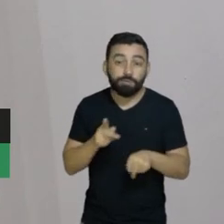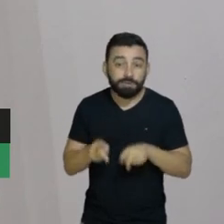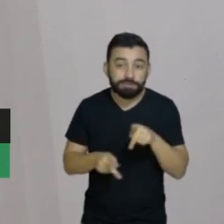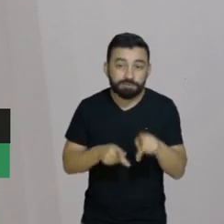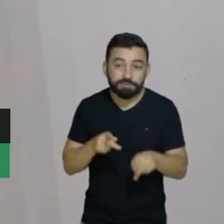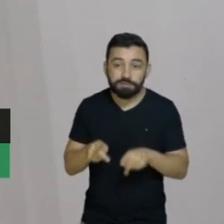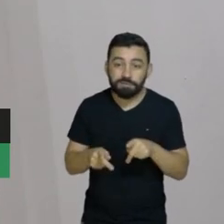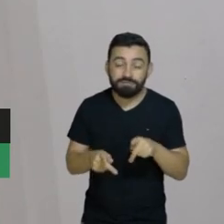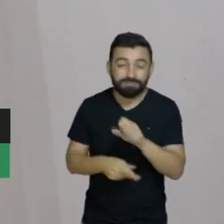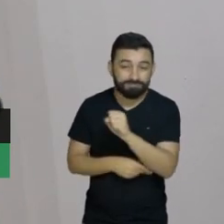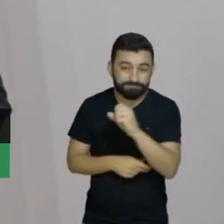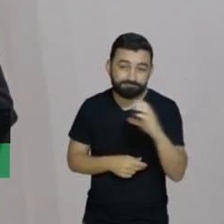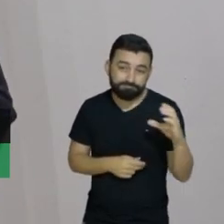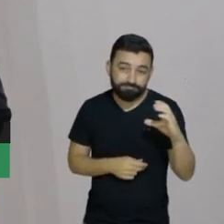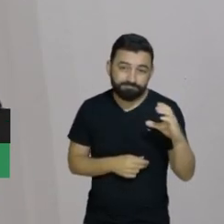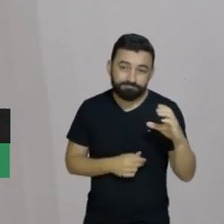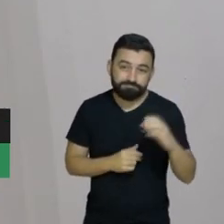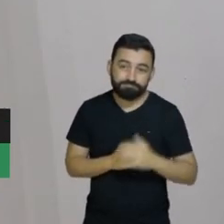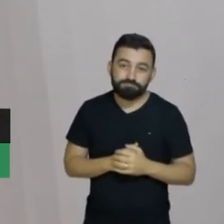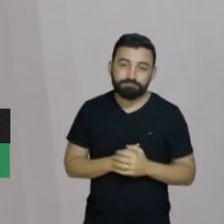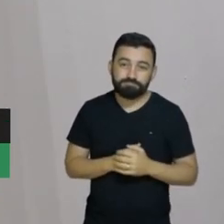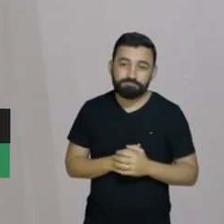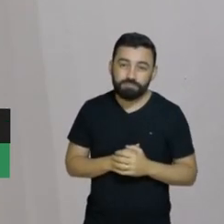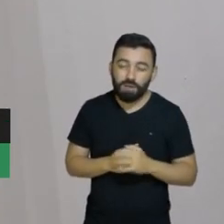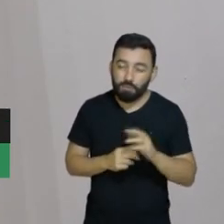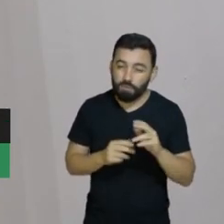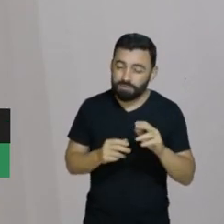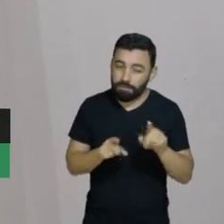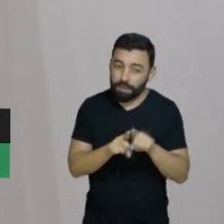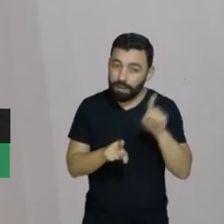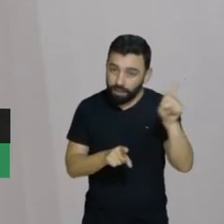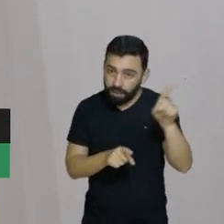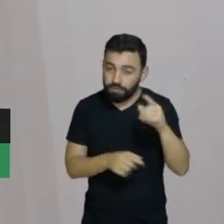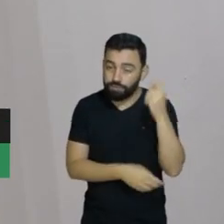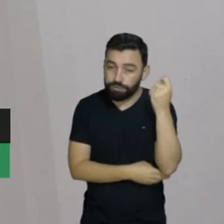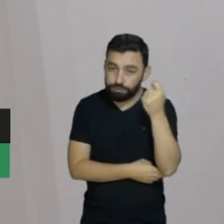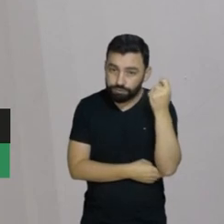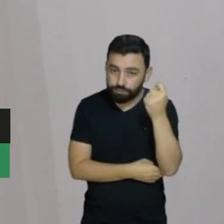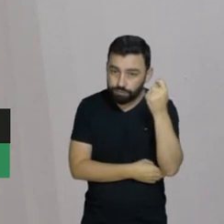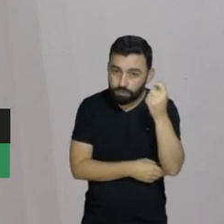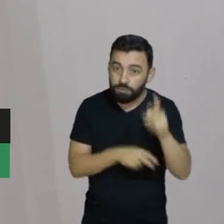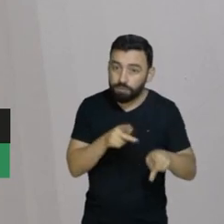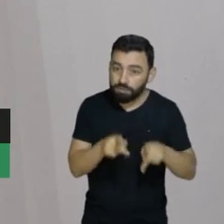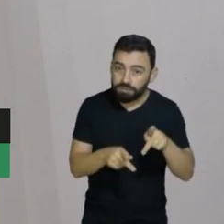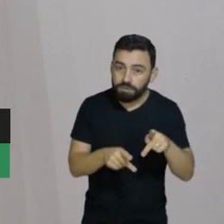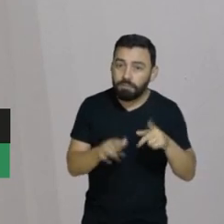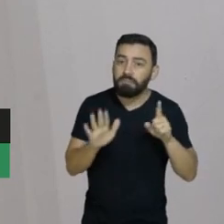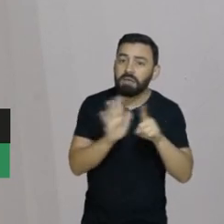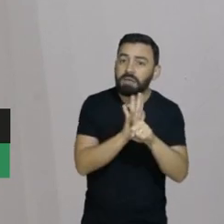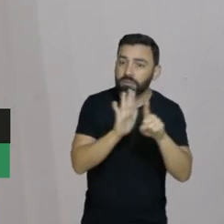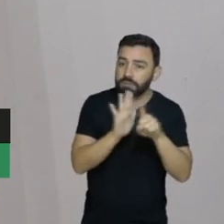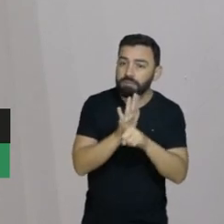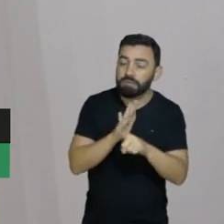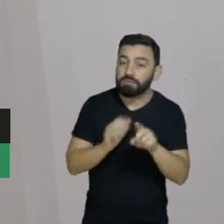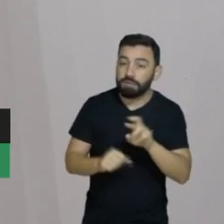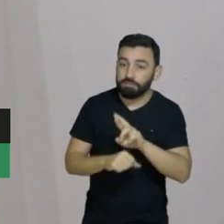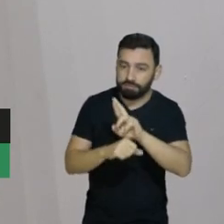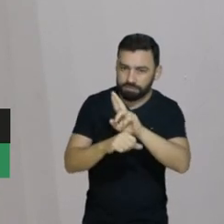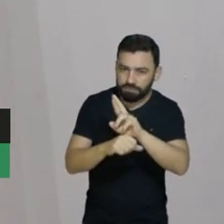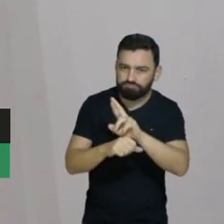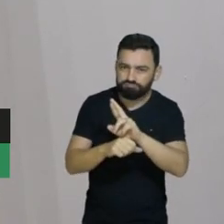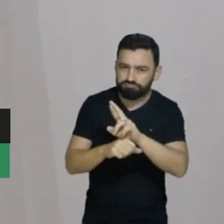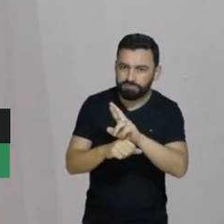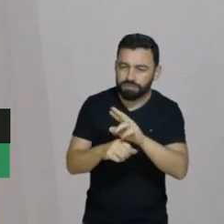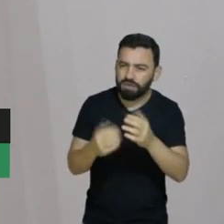de Santa Catarina, e a população do Rio Grande do Sul, acredito, indaga os seus representantes